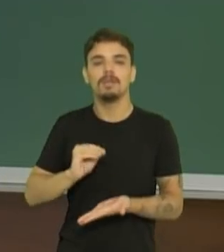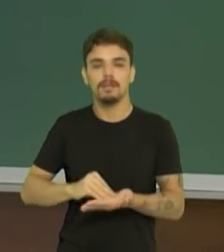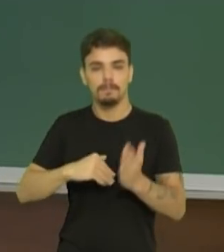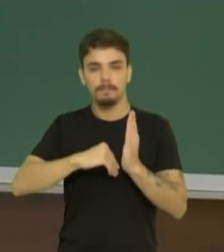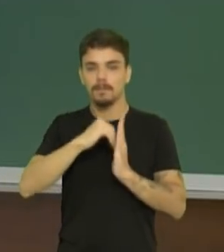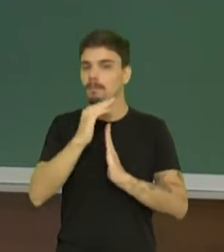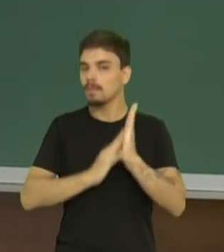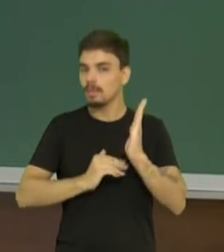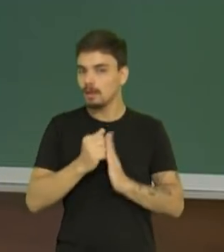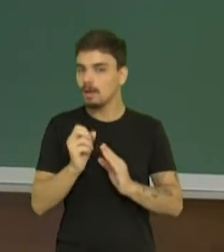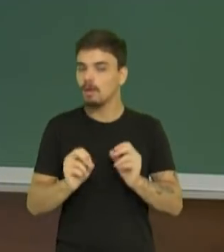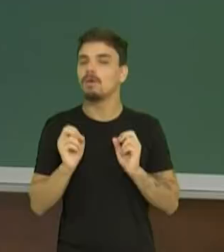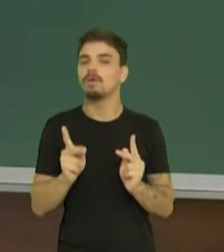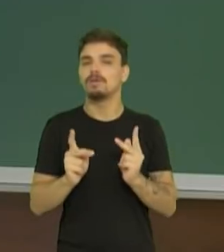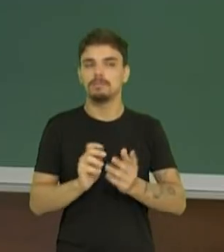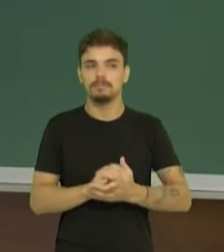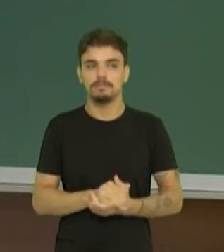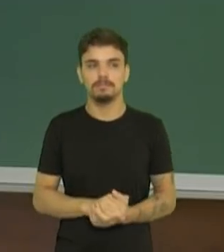certo?